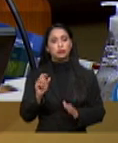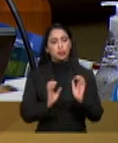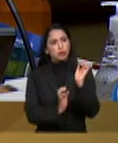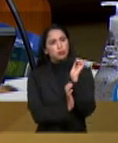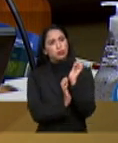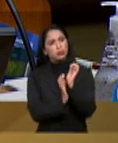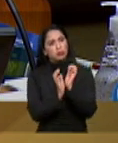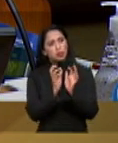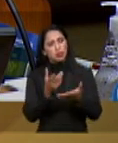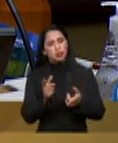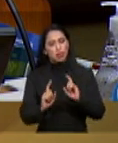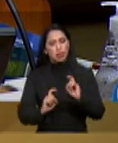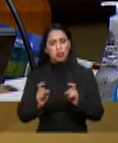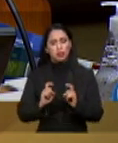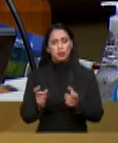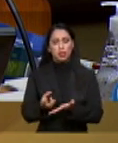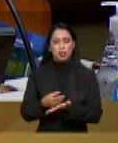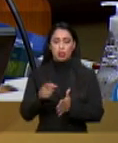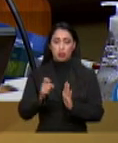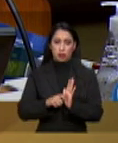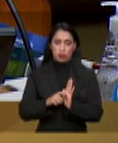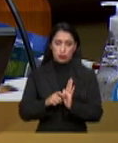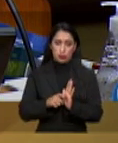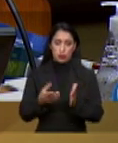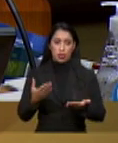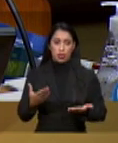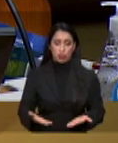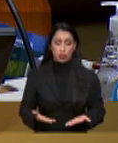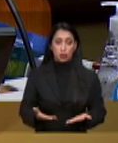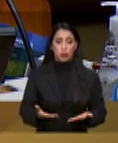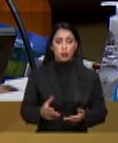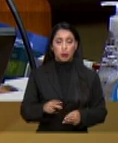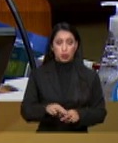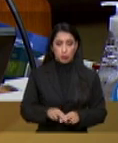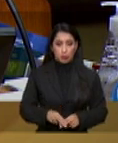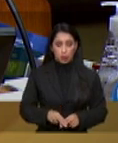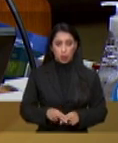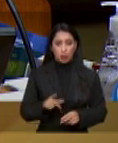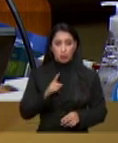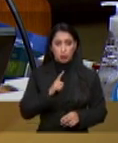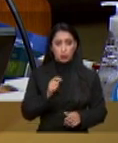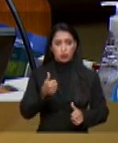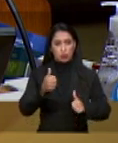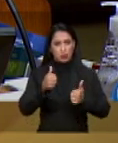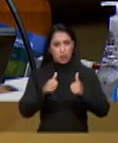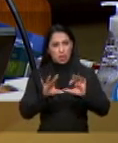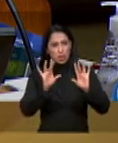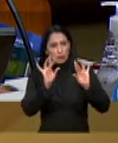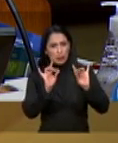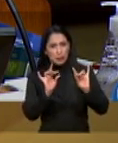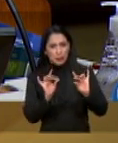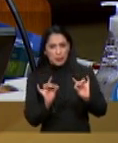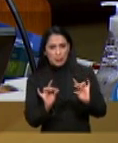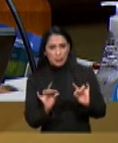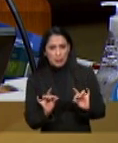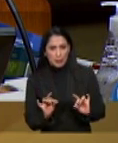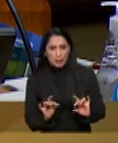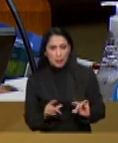burocráticas da administração tributária. A esse respeito, na esteira de uma abordagem minimalista já